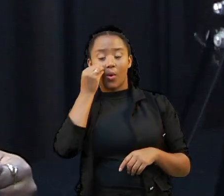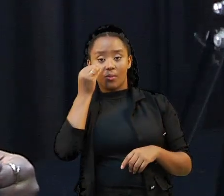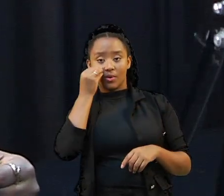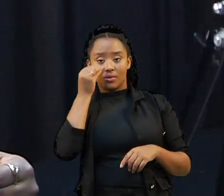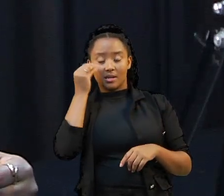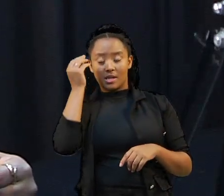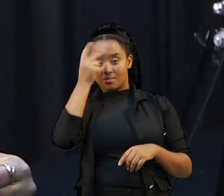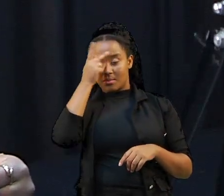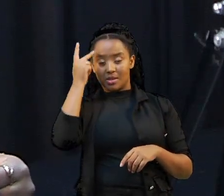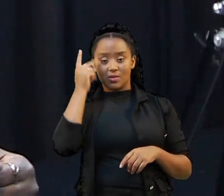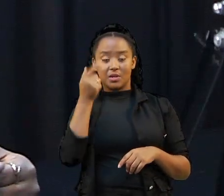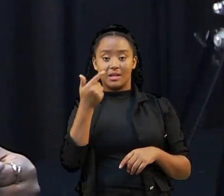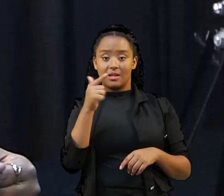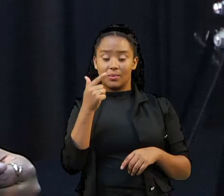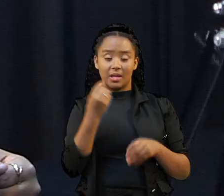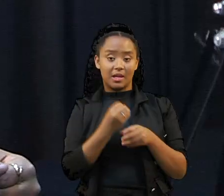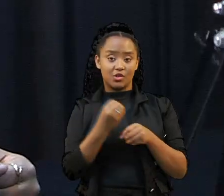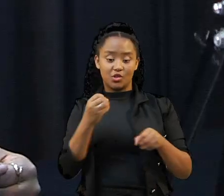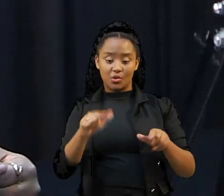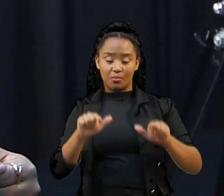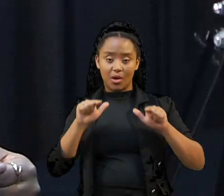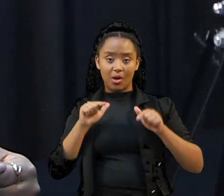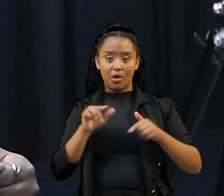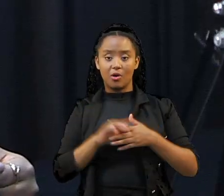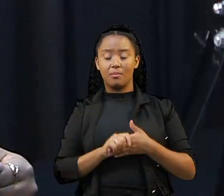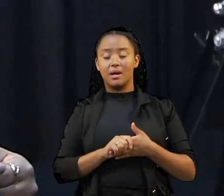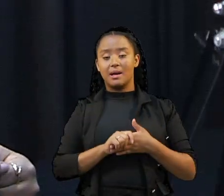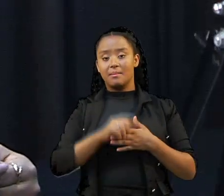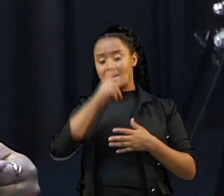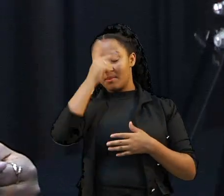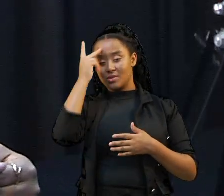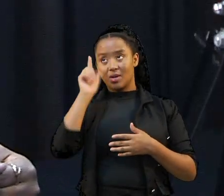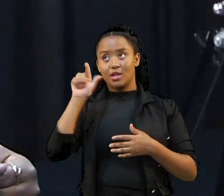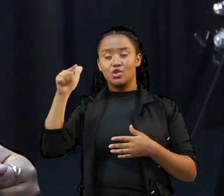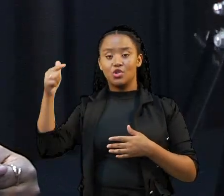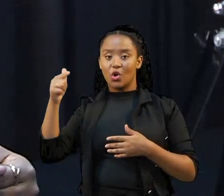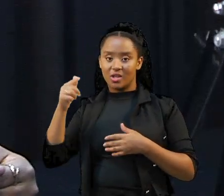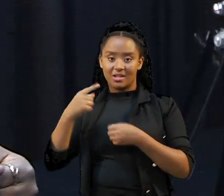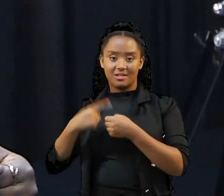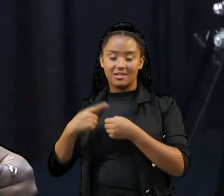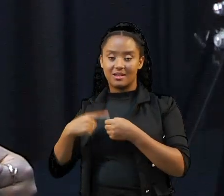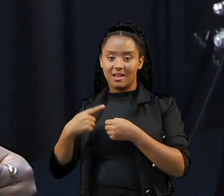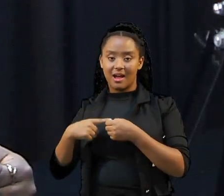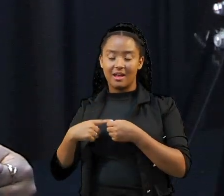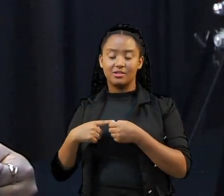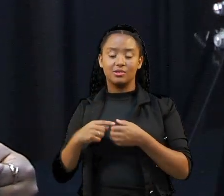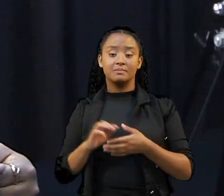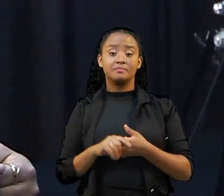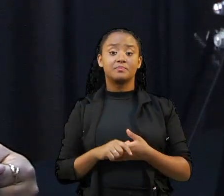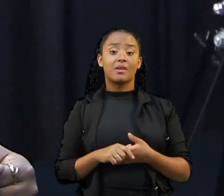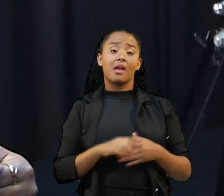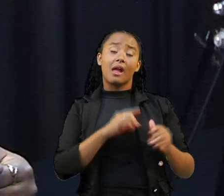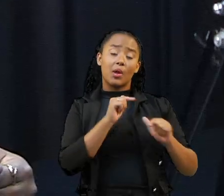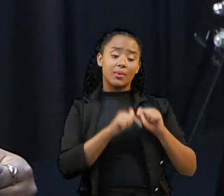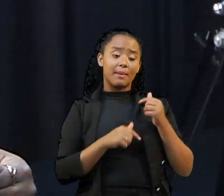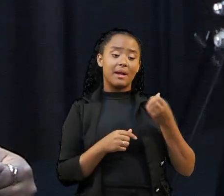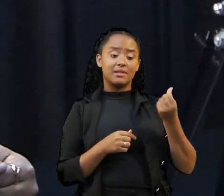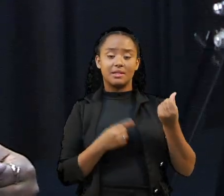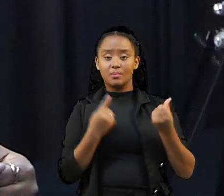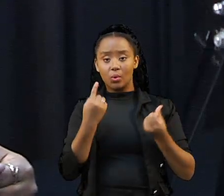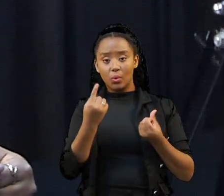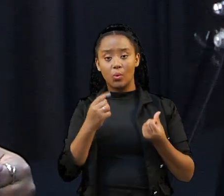oportunidades para quem não tem um diploma, para quem assim vem de fora também, é trabalho 6x1, é trabalho de